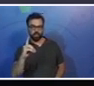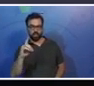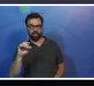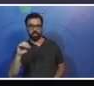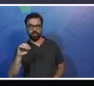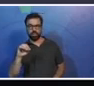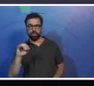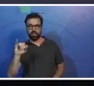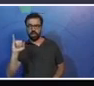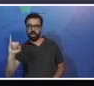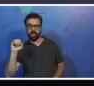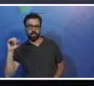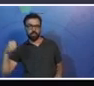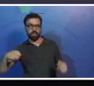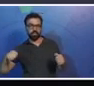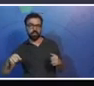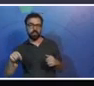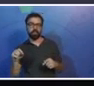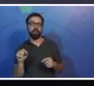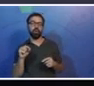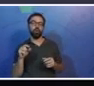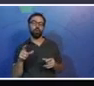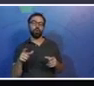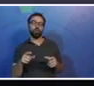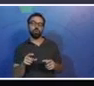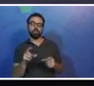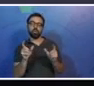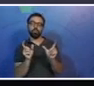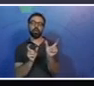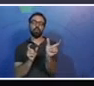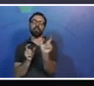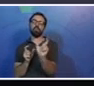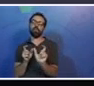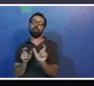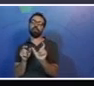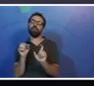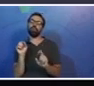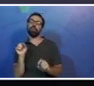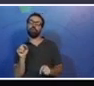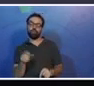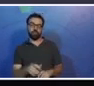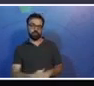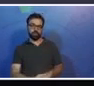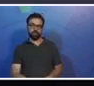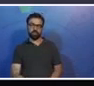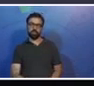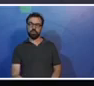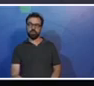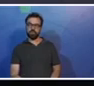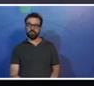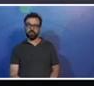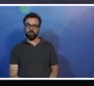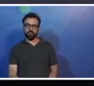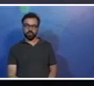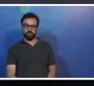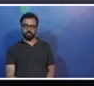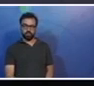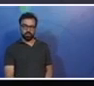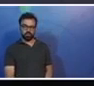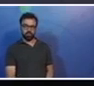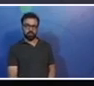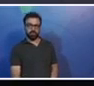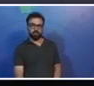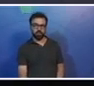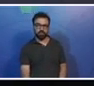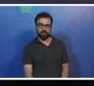necessária depois dessas duas letrinhas, AD. Então, vamos lá. Nós temos aí 5 alternativas.